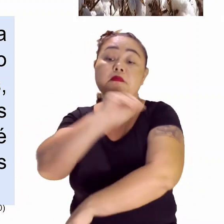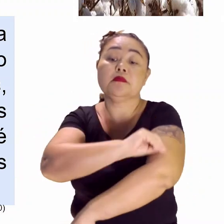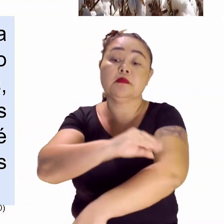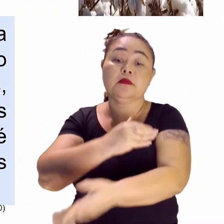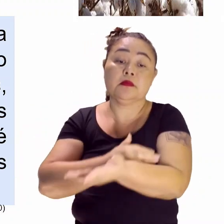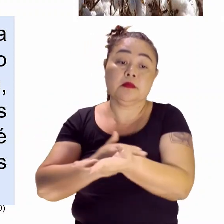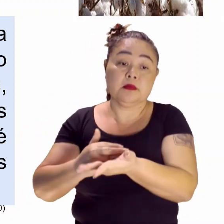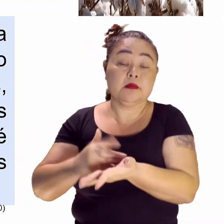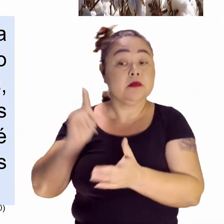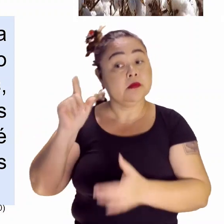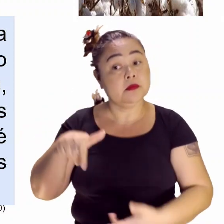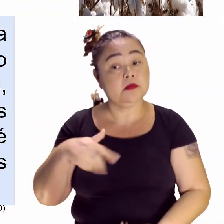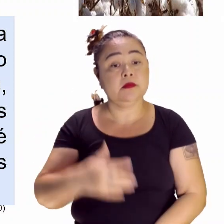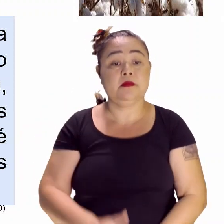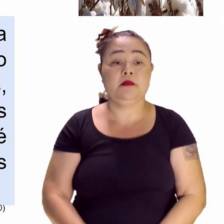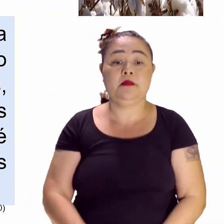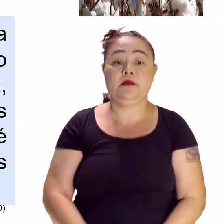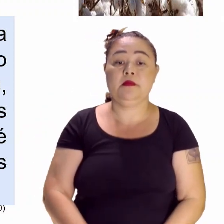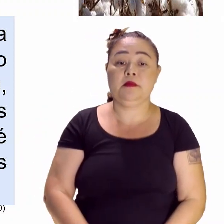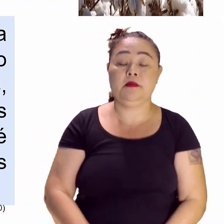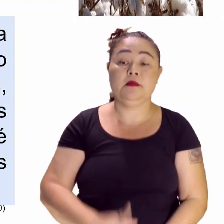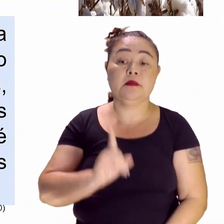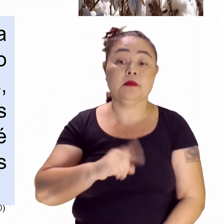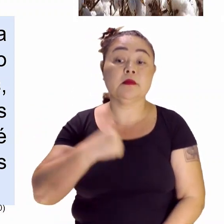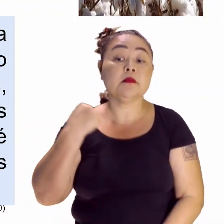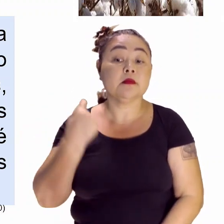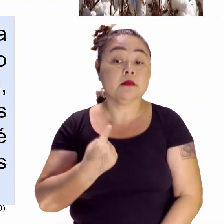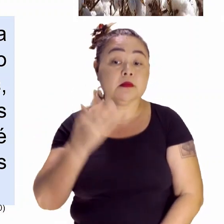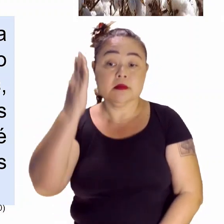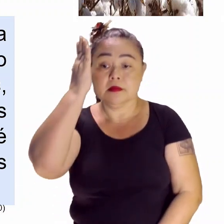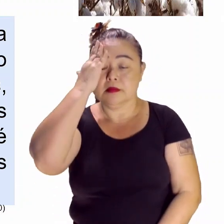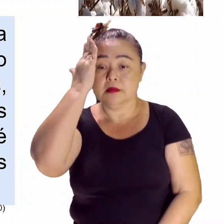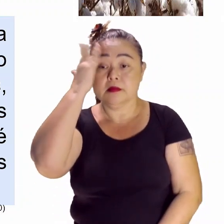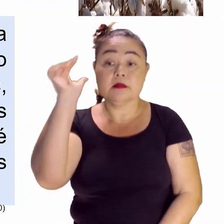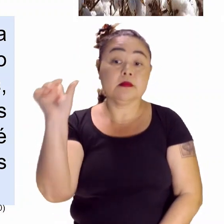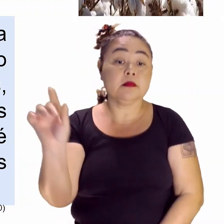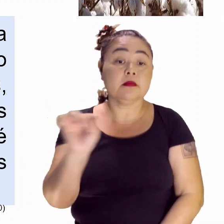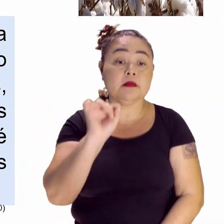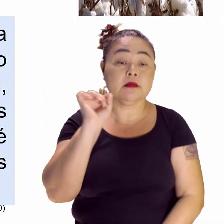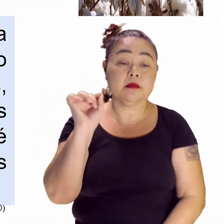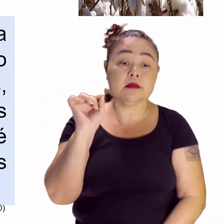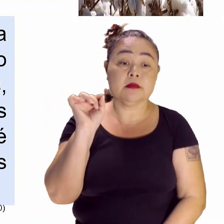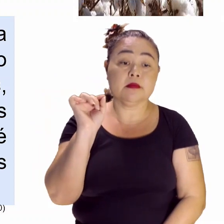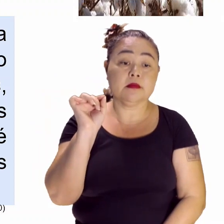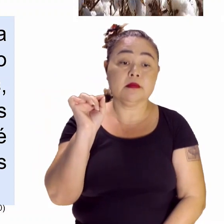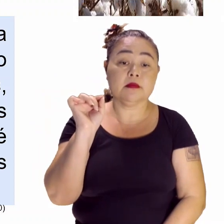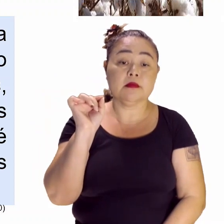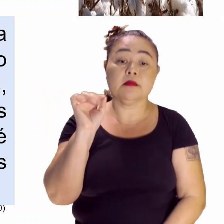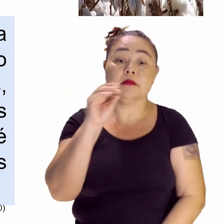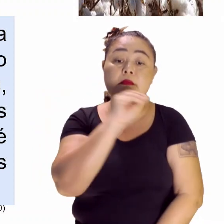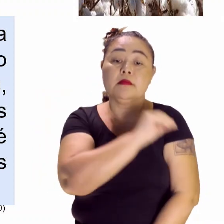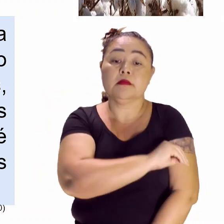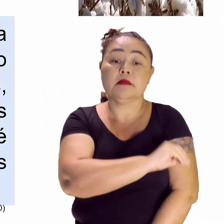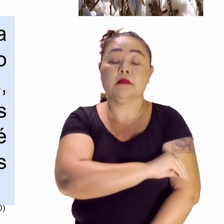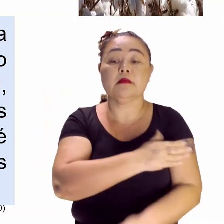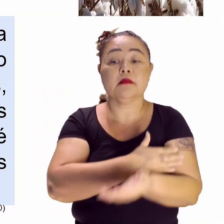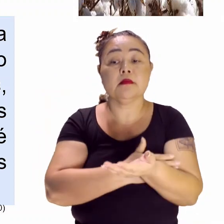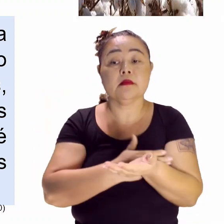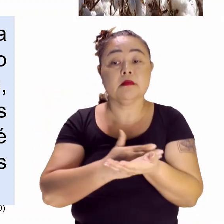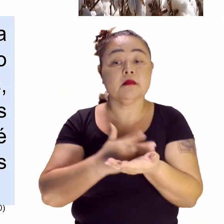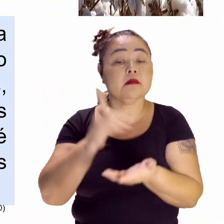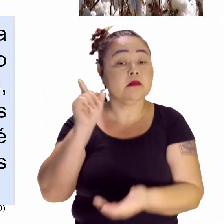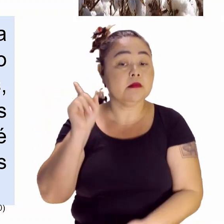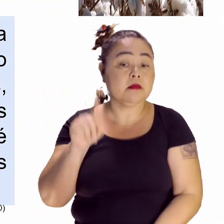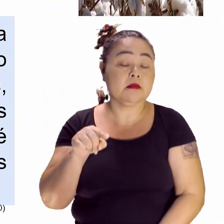Vilhena É isso aí e nós sabemos que algodão ele já tá